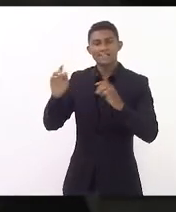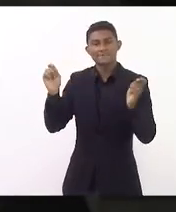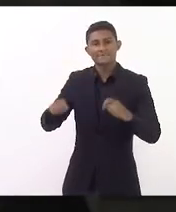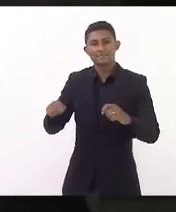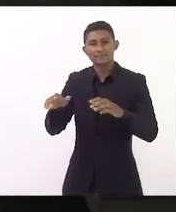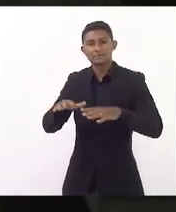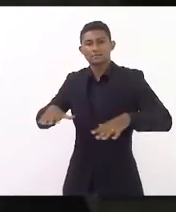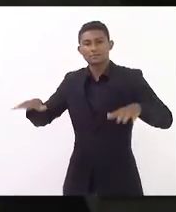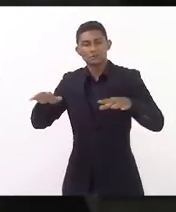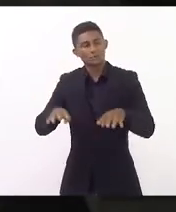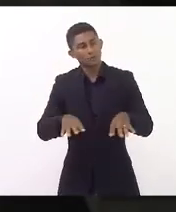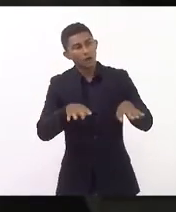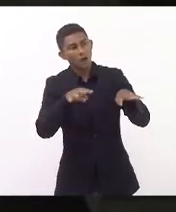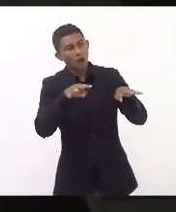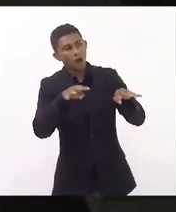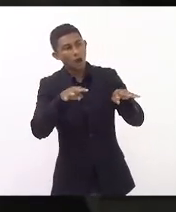deficientes